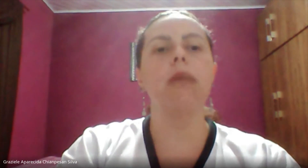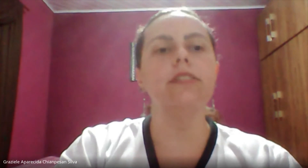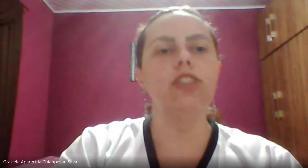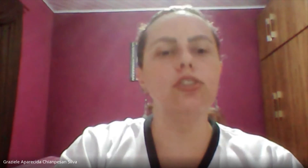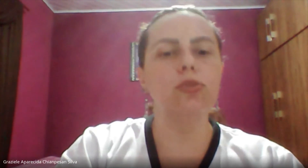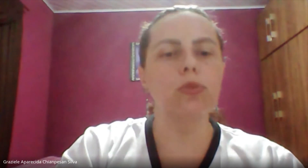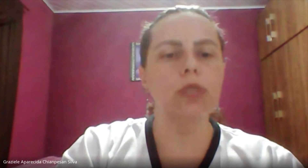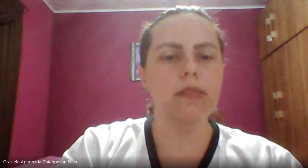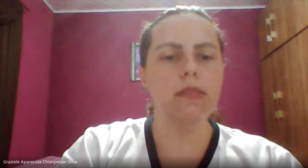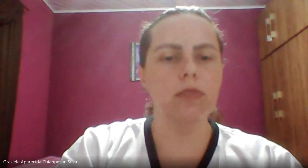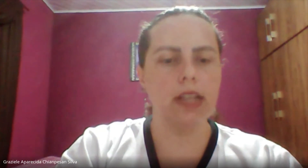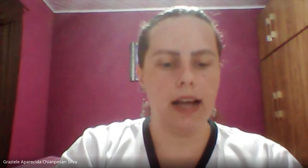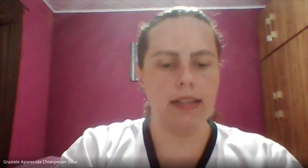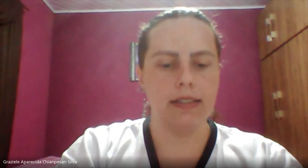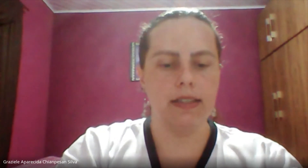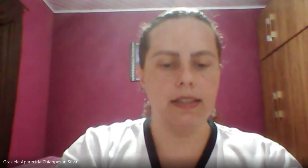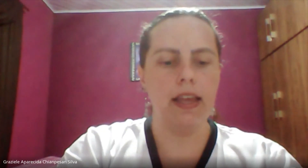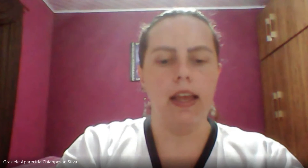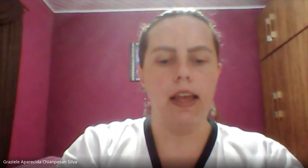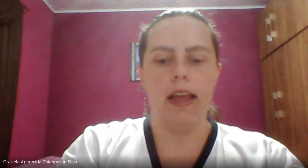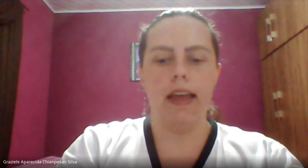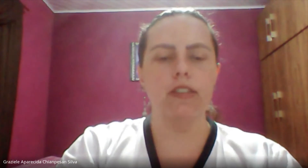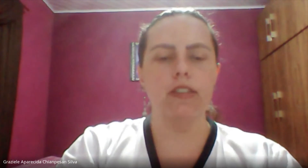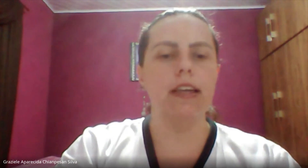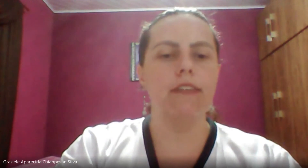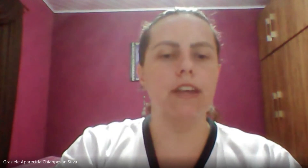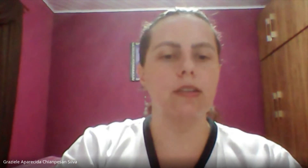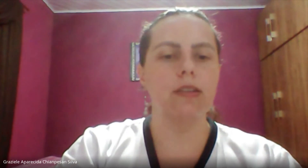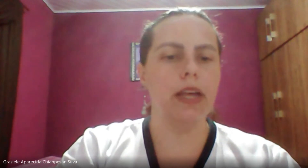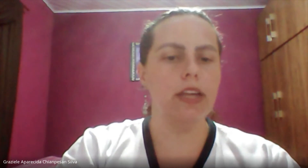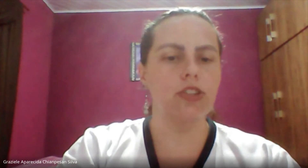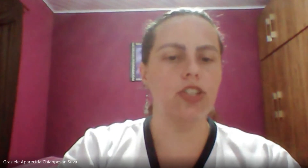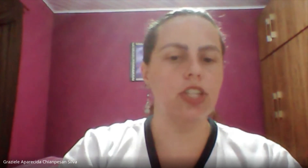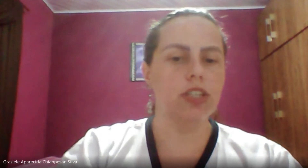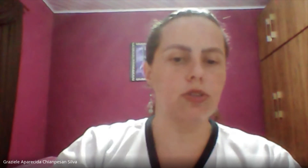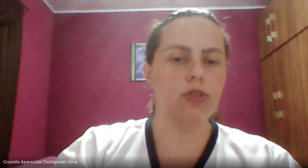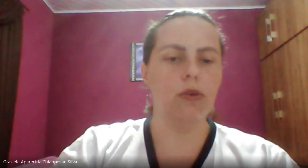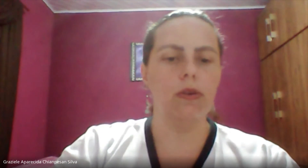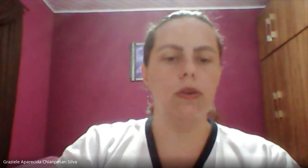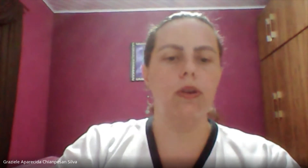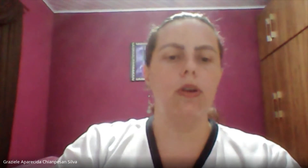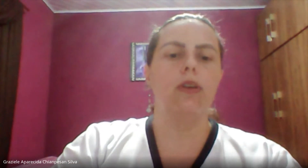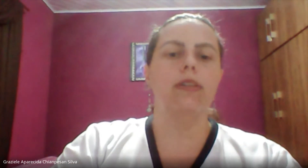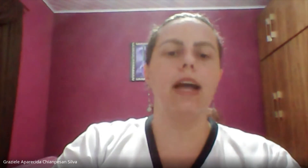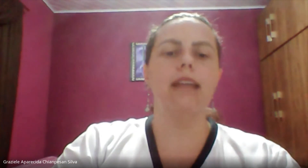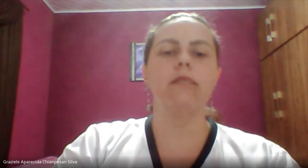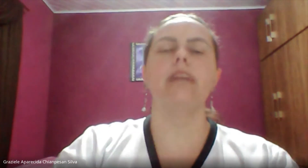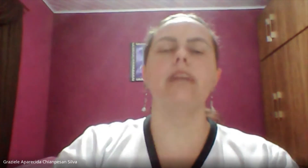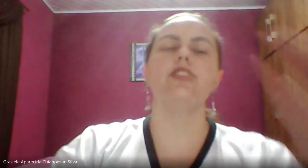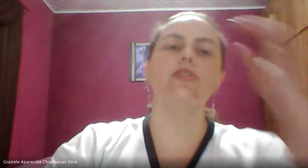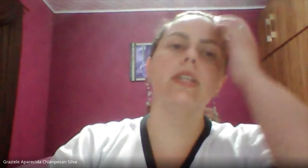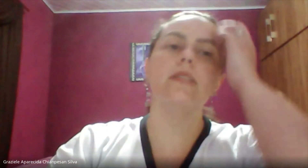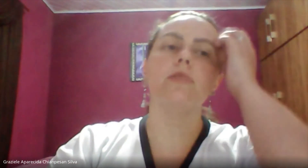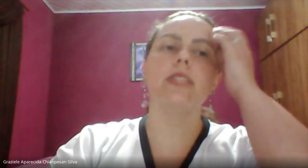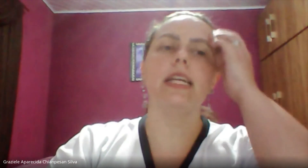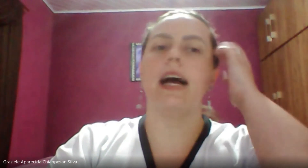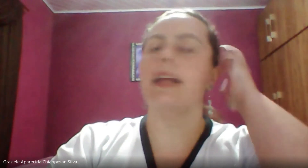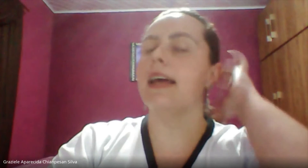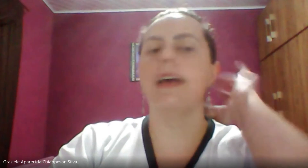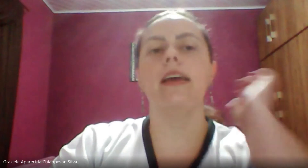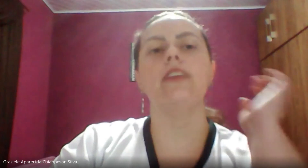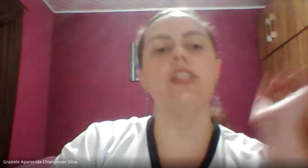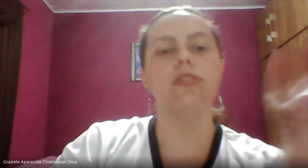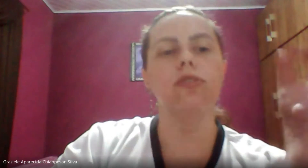As partituras musicais, né? É você fazer o registro das partituras